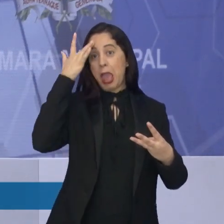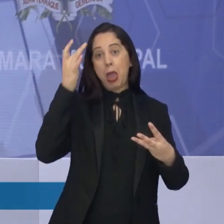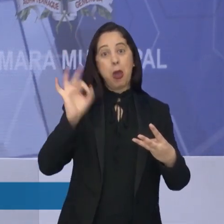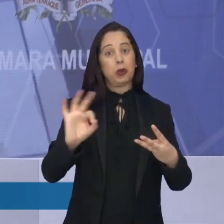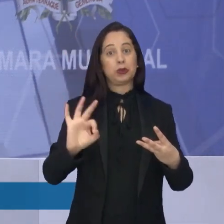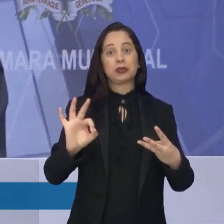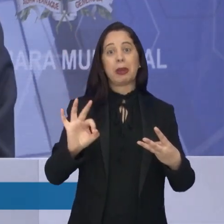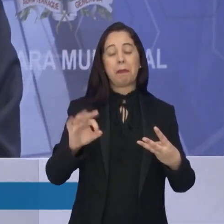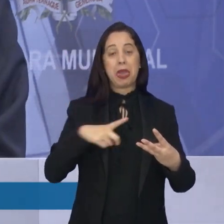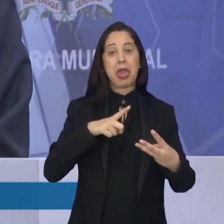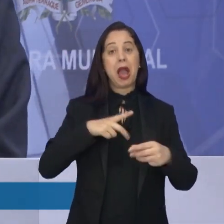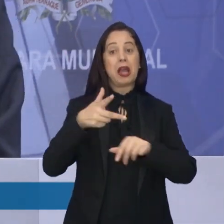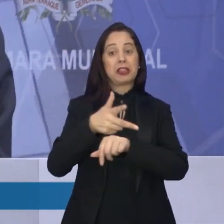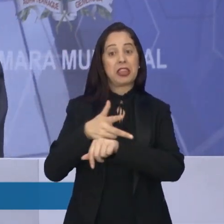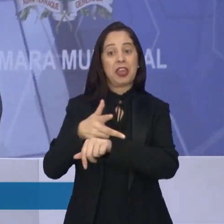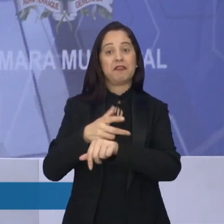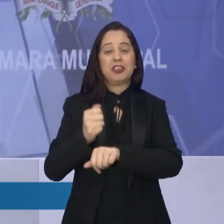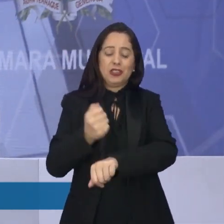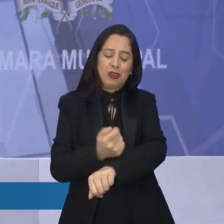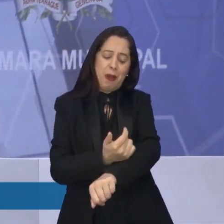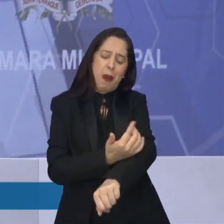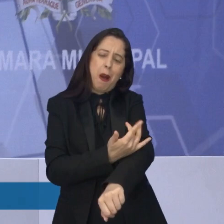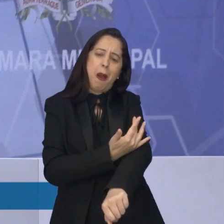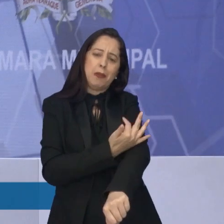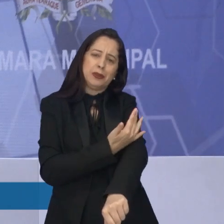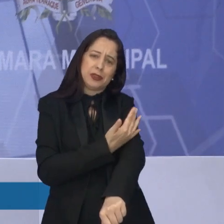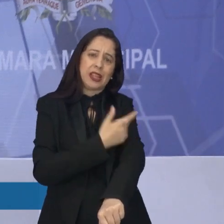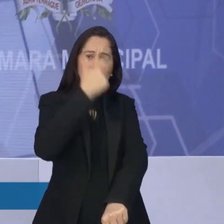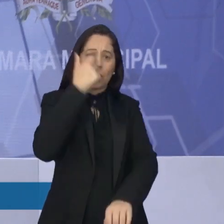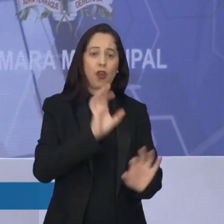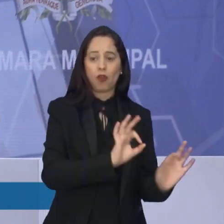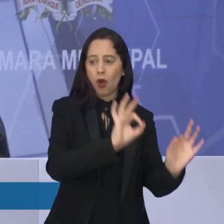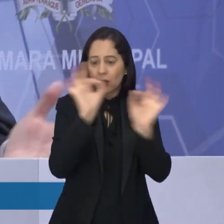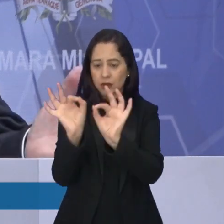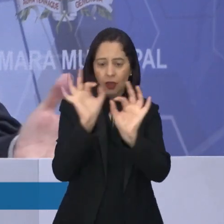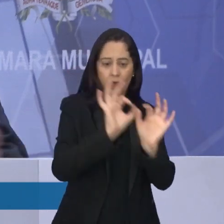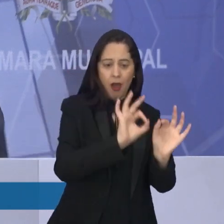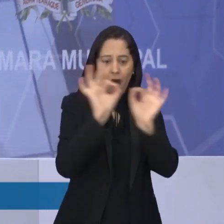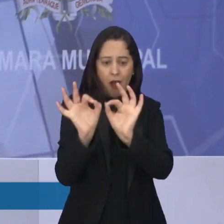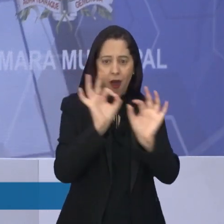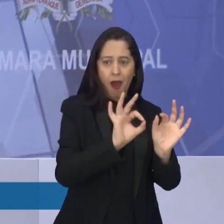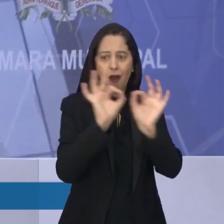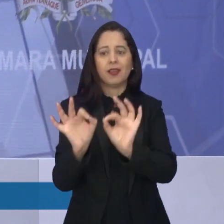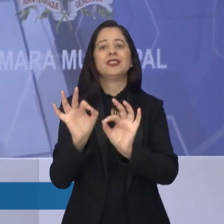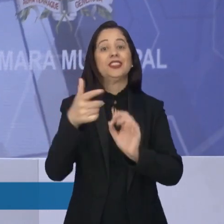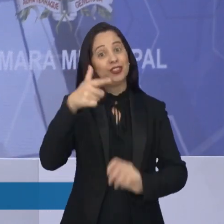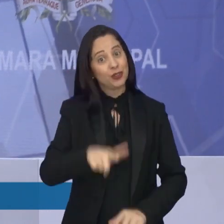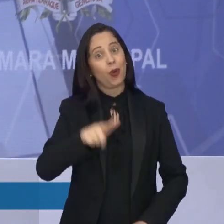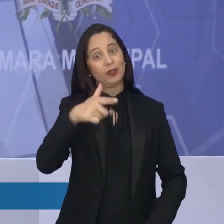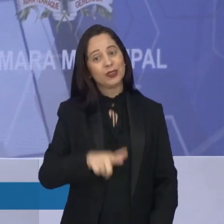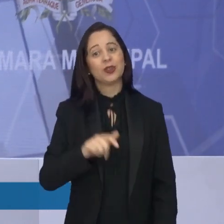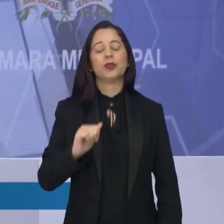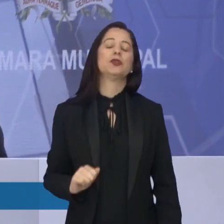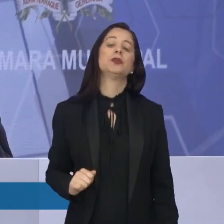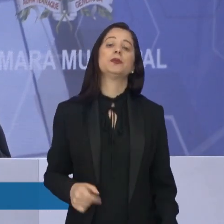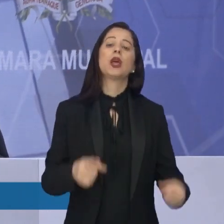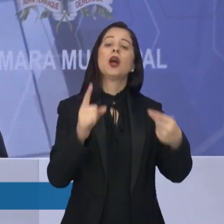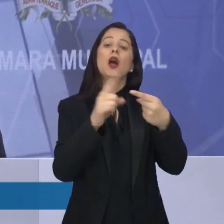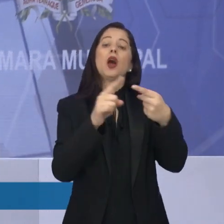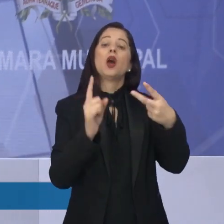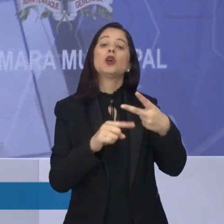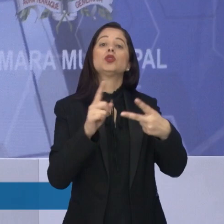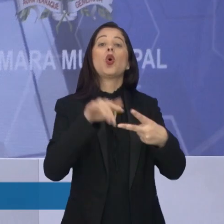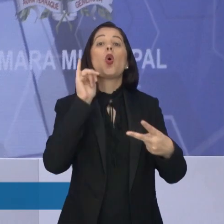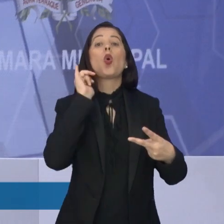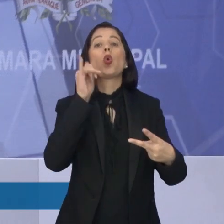Fiquei muito emocionado. Isso eu vou escutar, vou ver várias vezes. E então eu dizia que eu tinha 2 coisas a falar. Eu vou contar uma